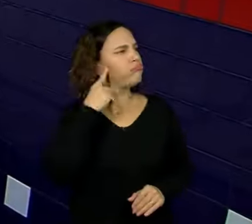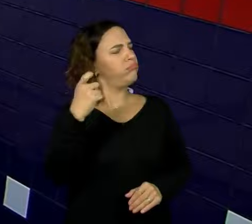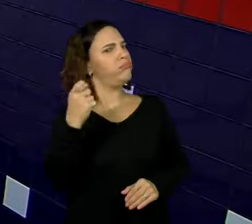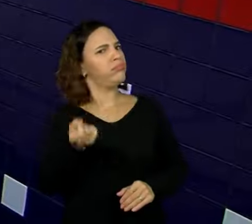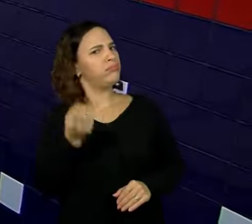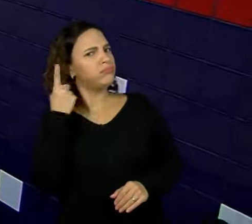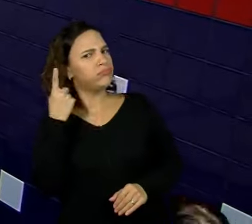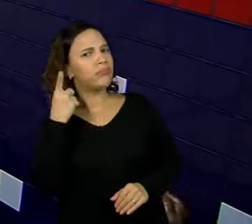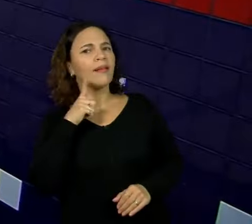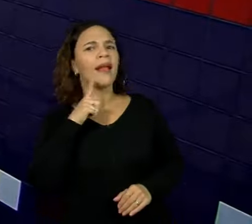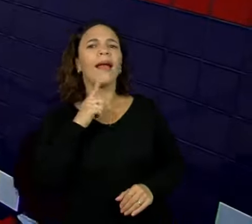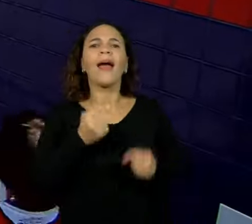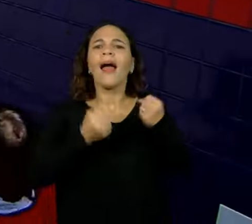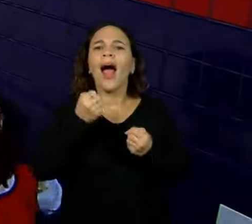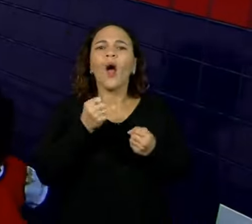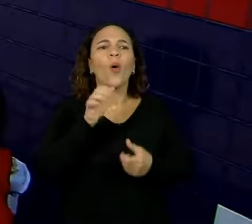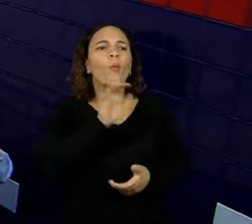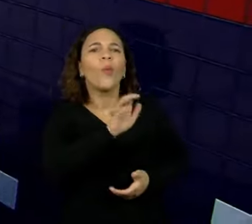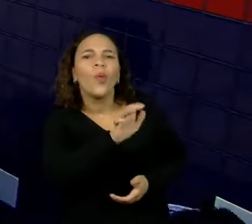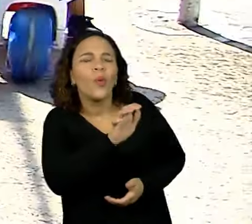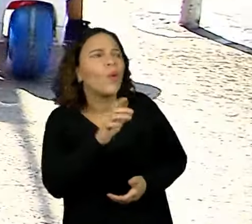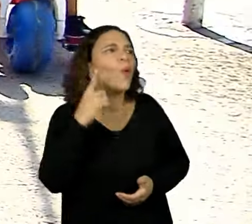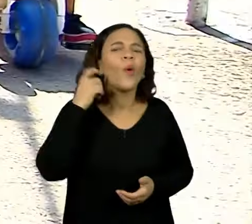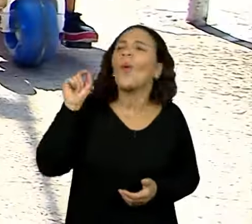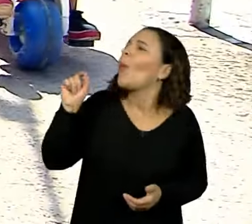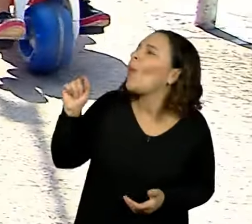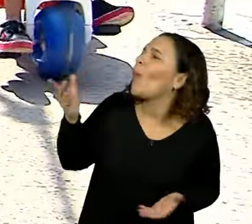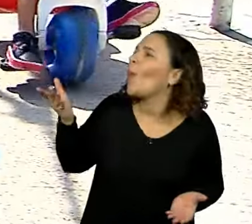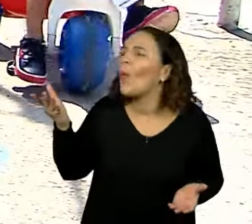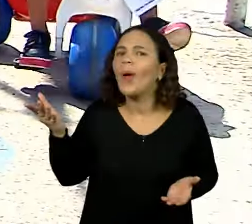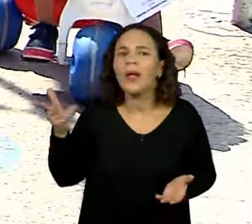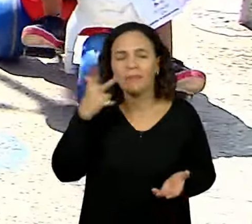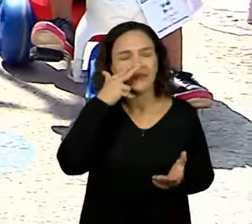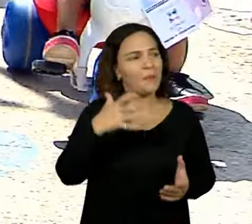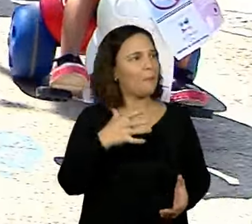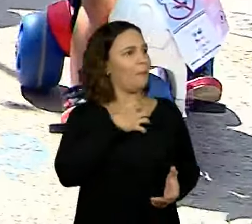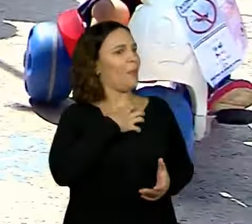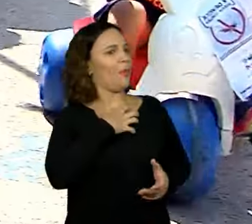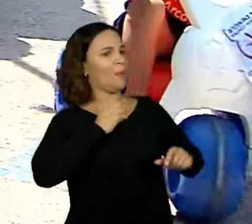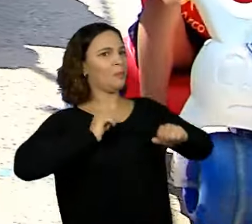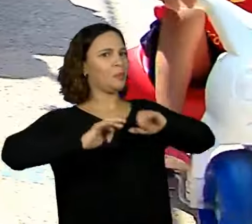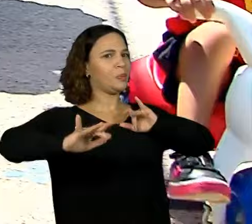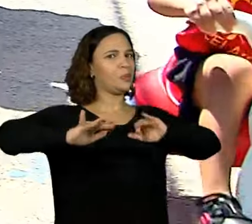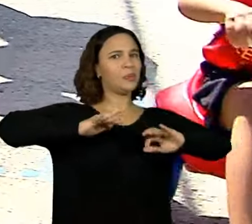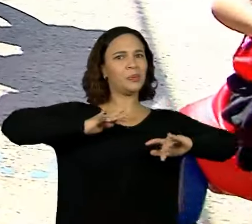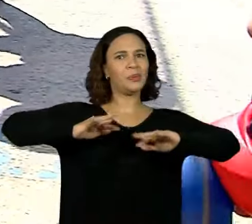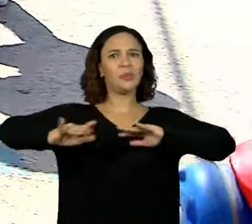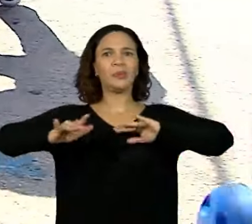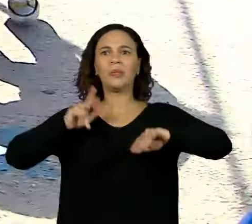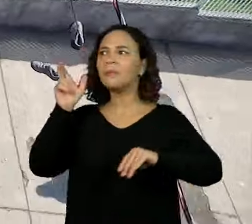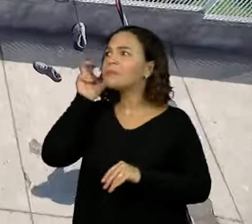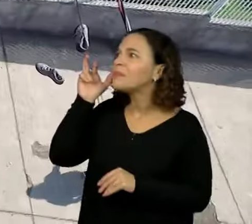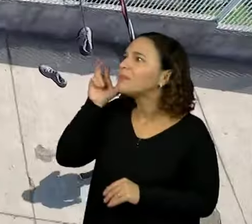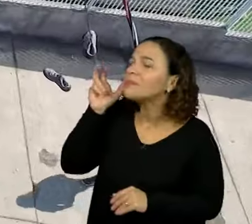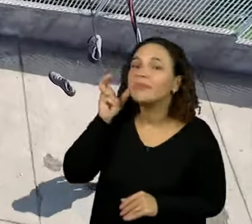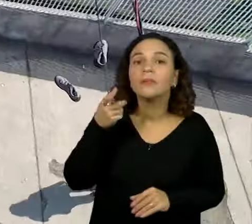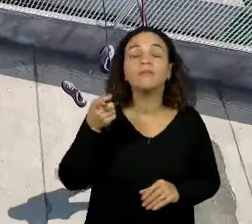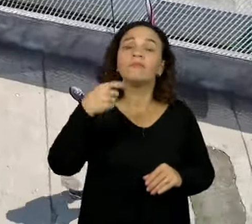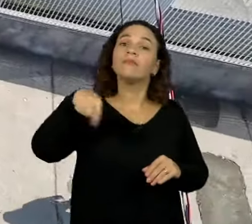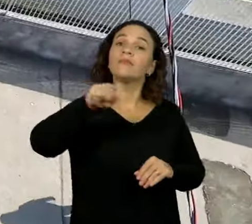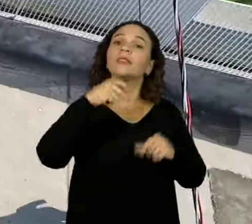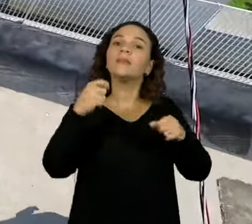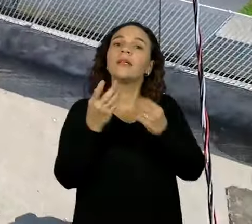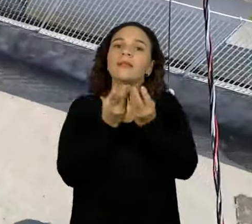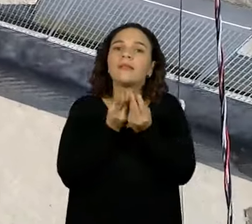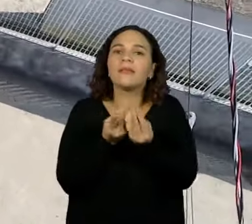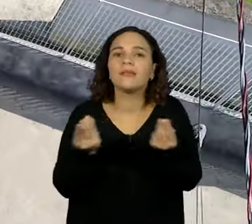essa buzina? O interesse em explorar os espaços próximos à escola foi associado à necessidade de sensibilizar